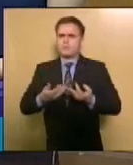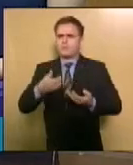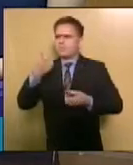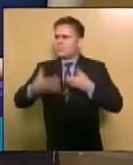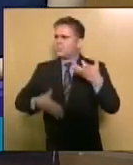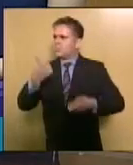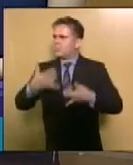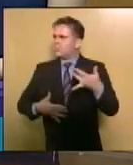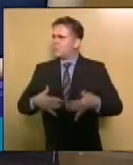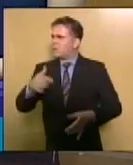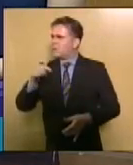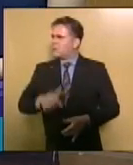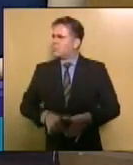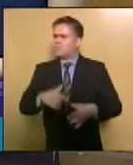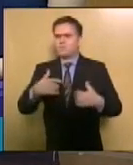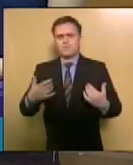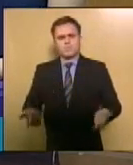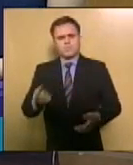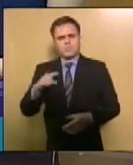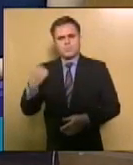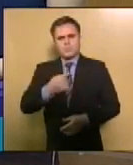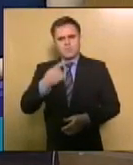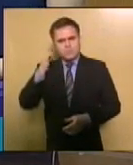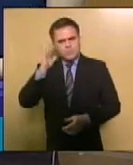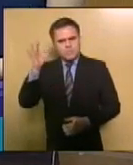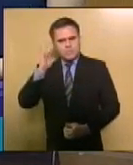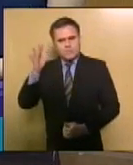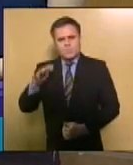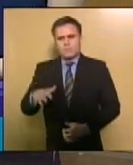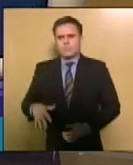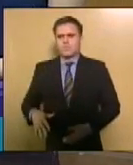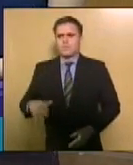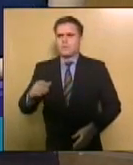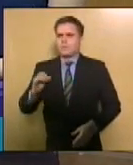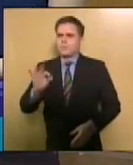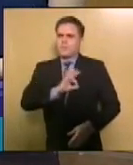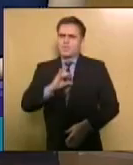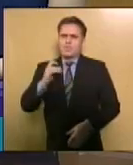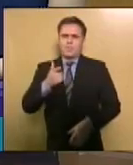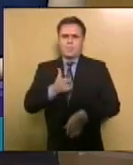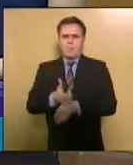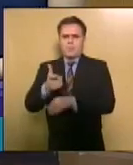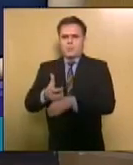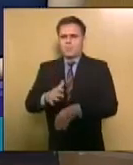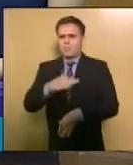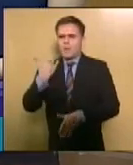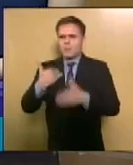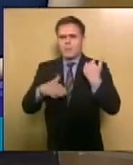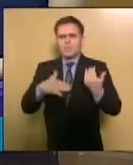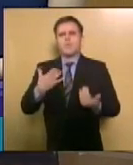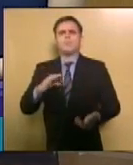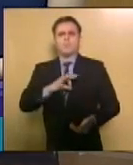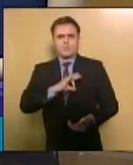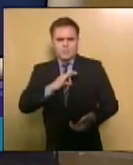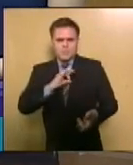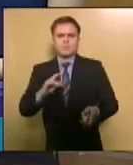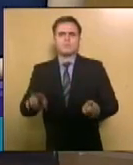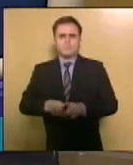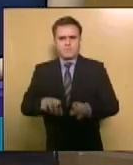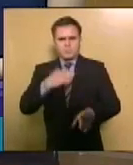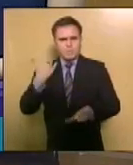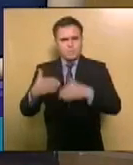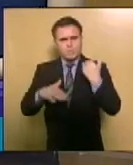aqui morre o policial mata muita gente e Mor muito policial e eu diria